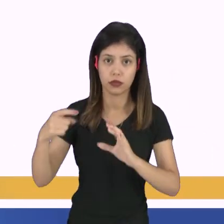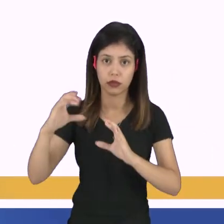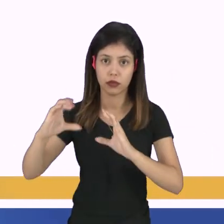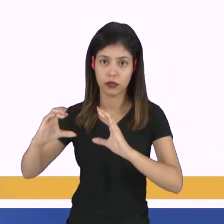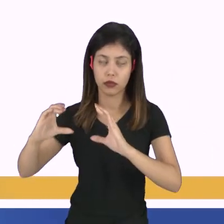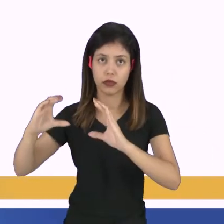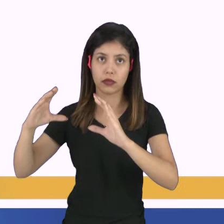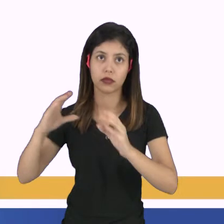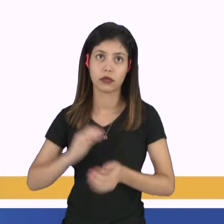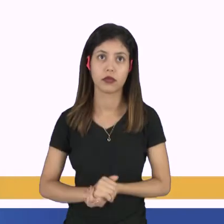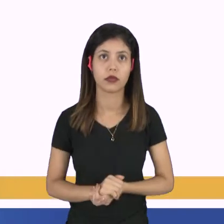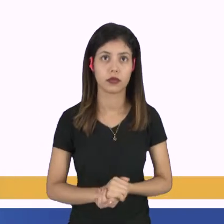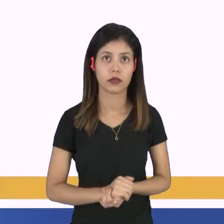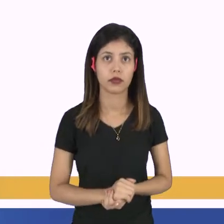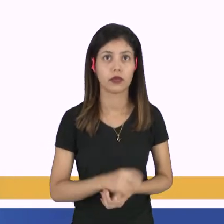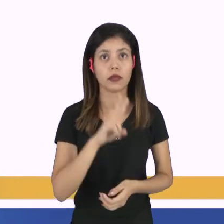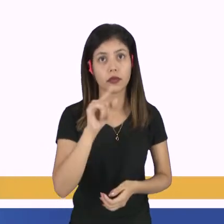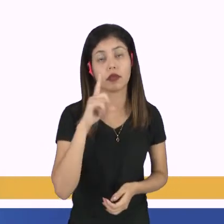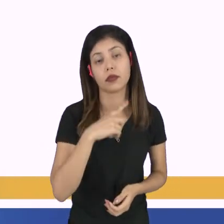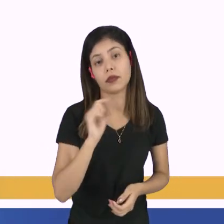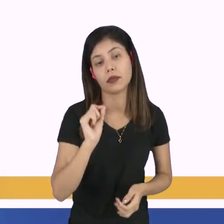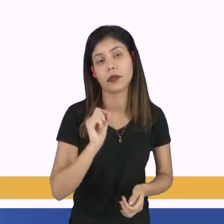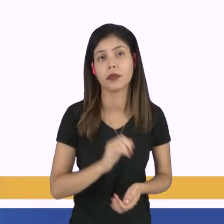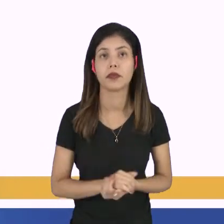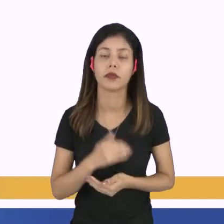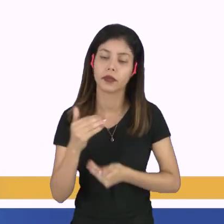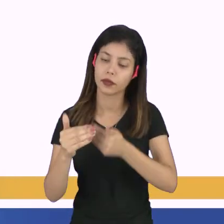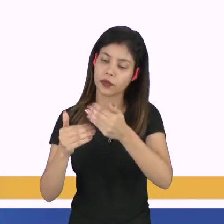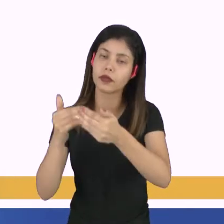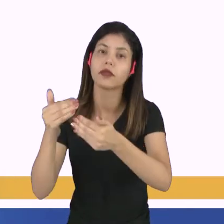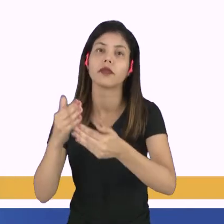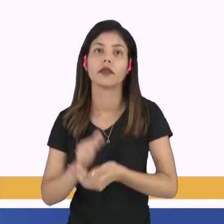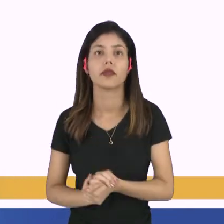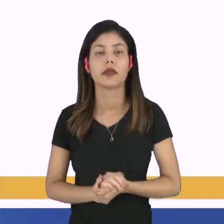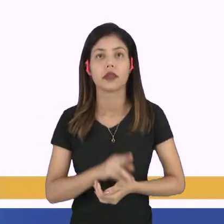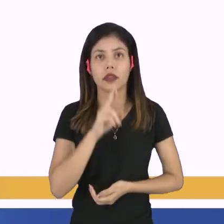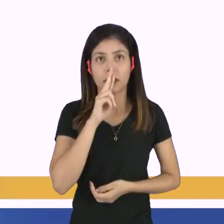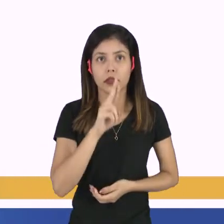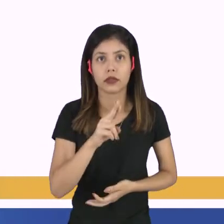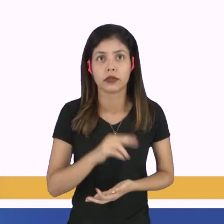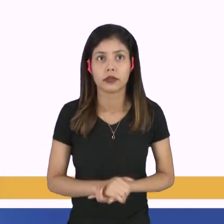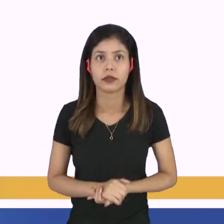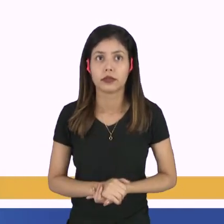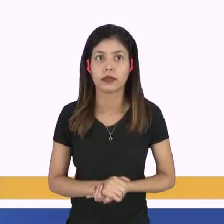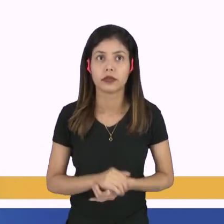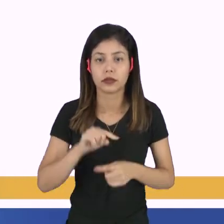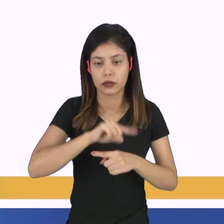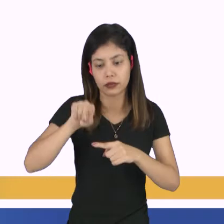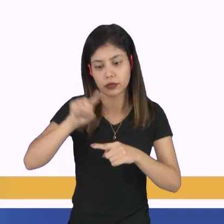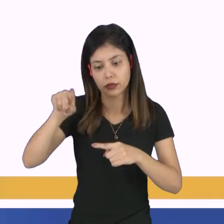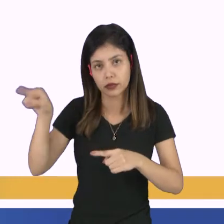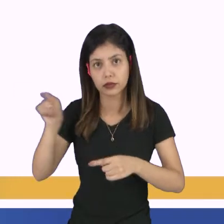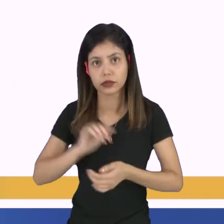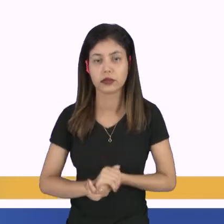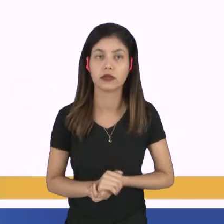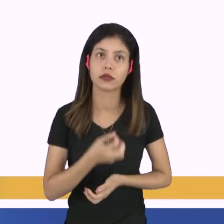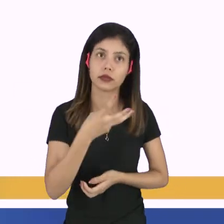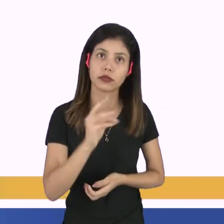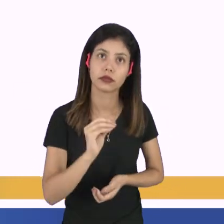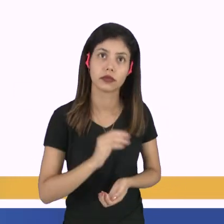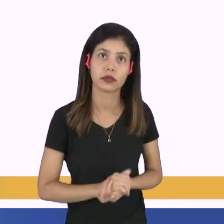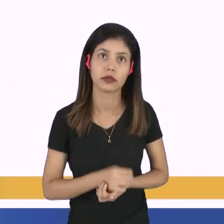X, certinho? Isso vai dar, então, né, aí você desenvolve, a gente faz aquele famoso chuveirinho, né? 30 vezes